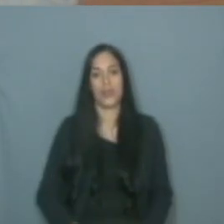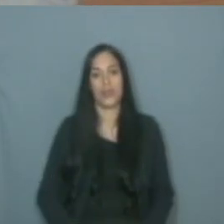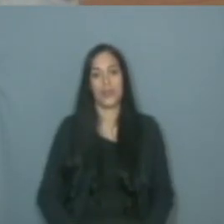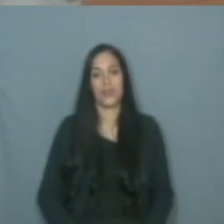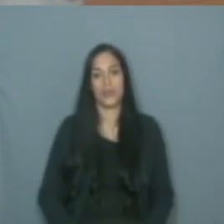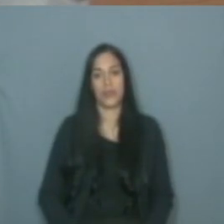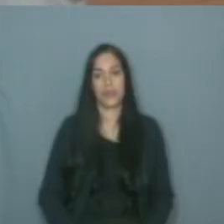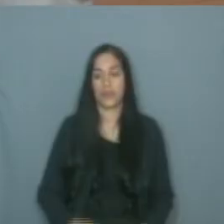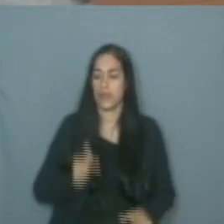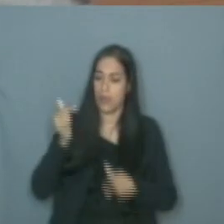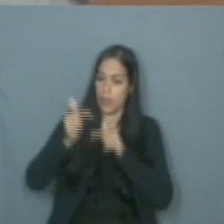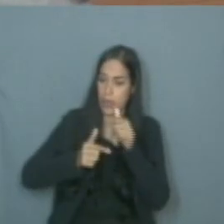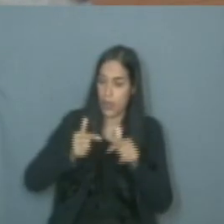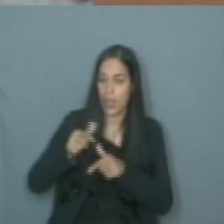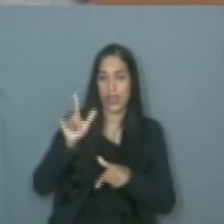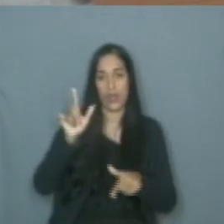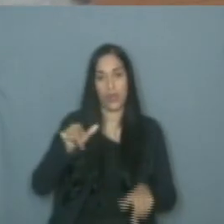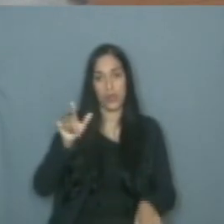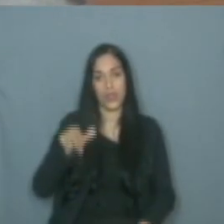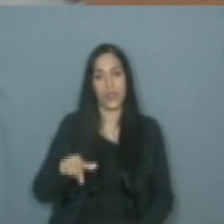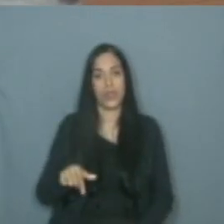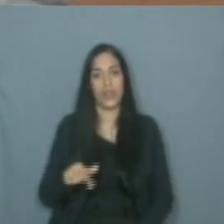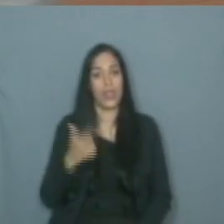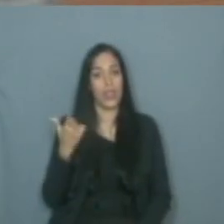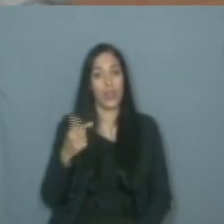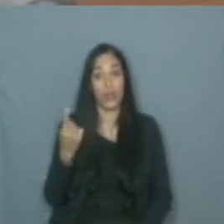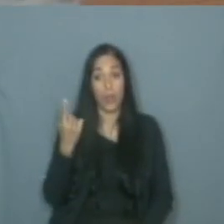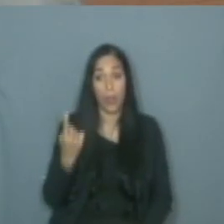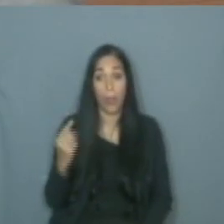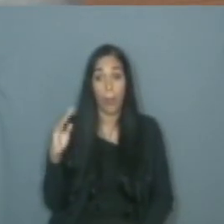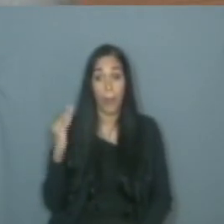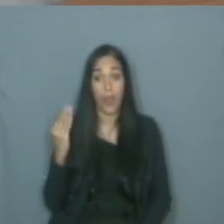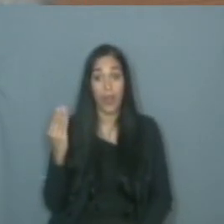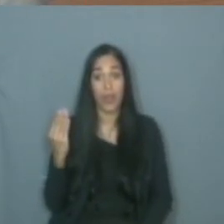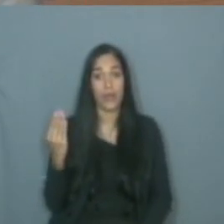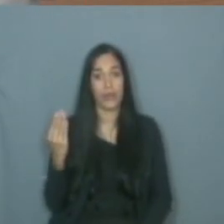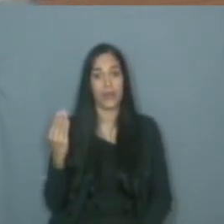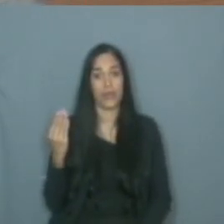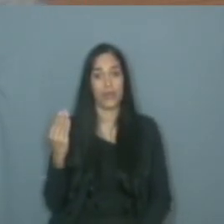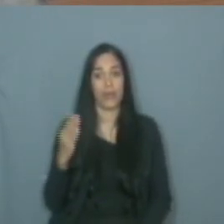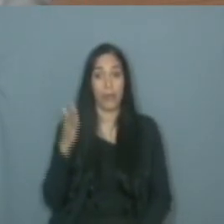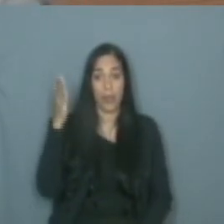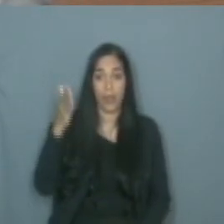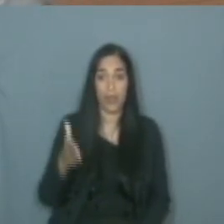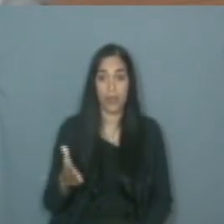O cara que está na obra lá, ele é gente. Os caras não têm um banheiro para ir, minha gente.